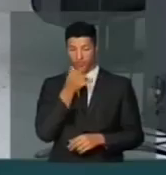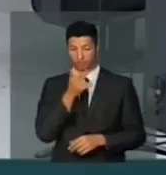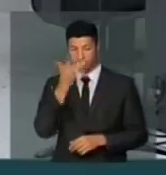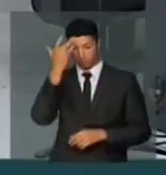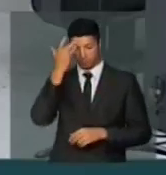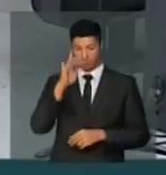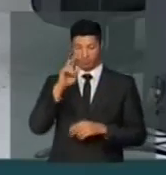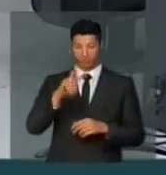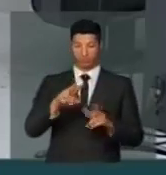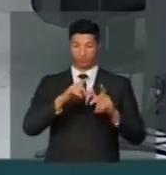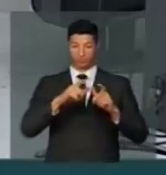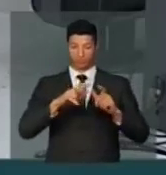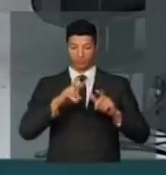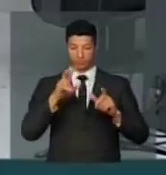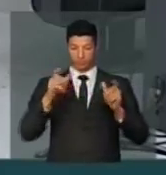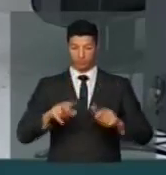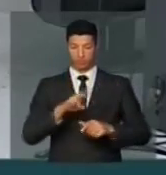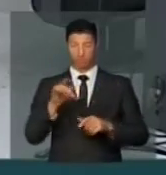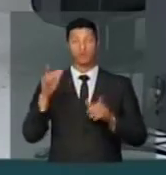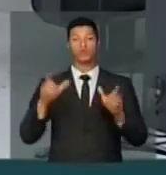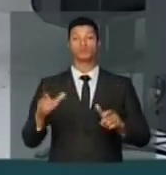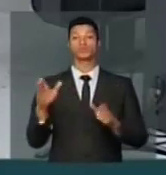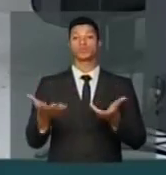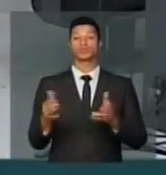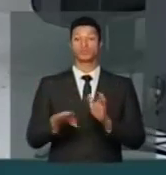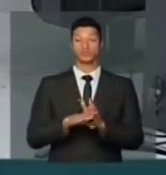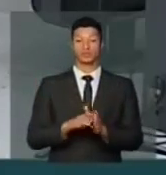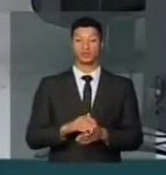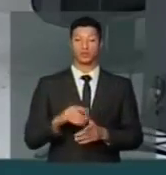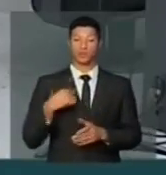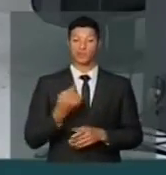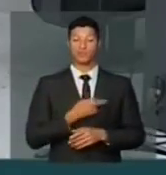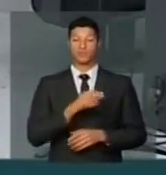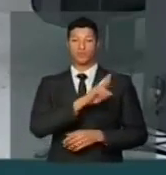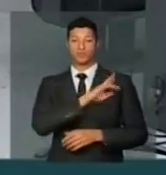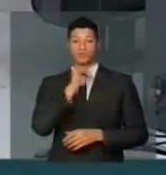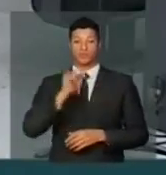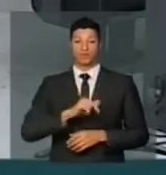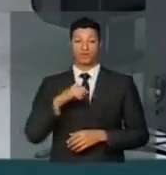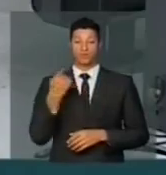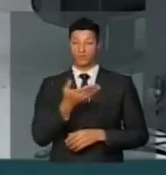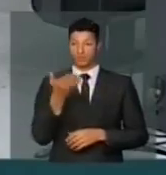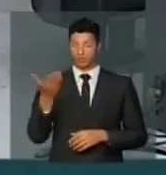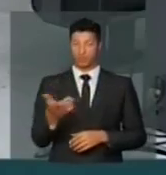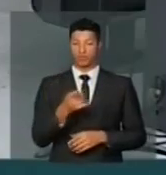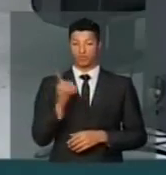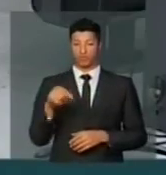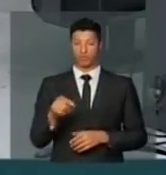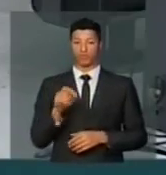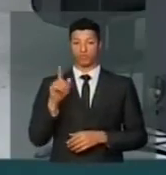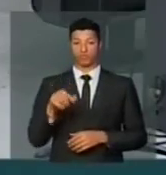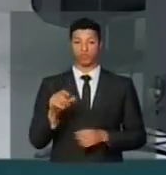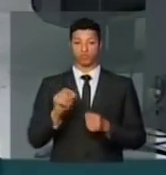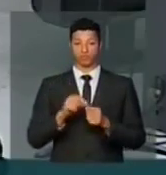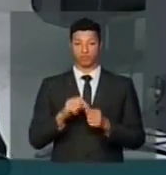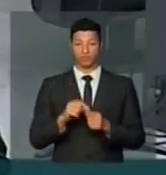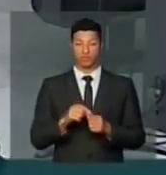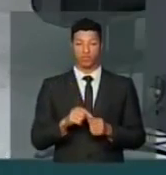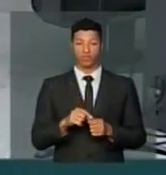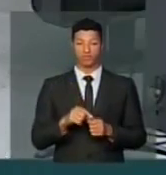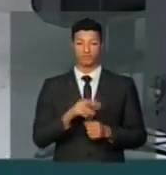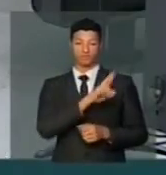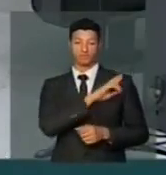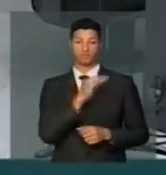sabe para onde vai e aonde quer chegar. E a nossa tarefa aqui, a tarefa de Vossa Excelência, que exerce um